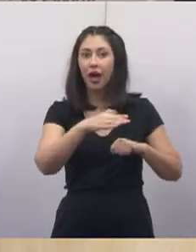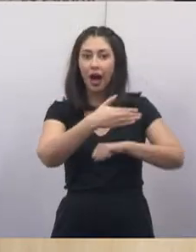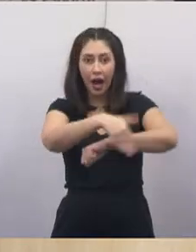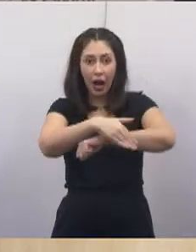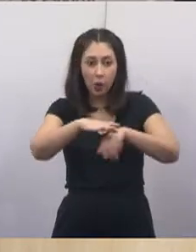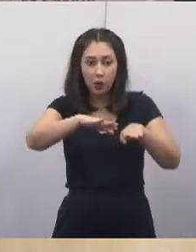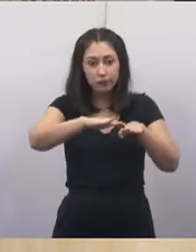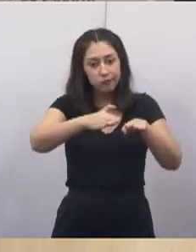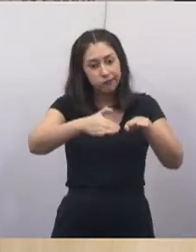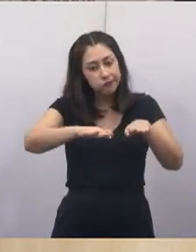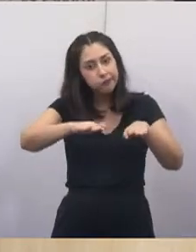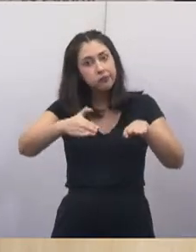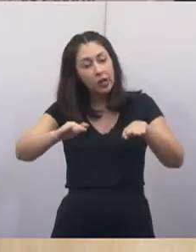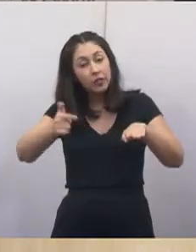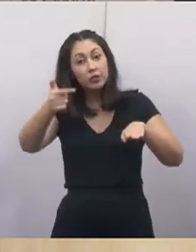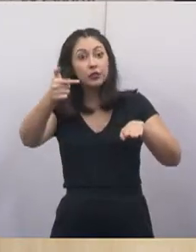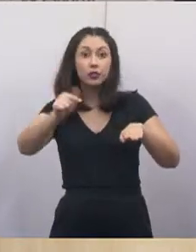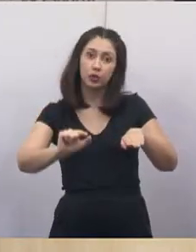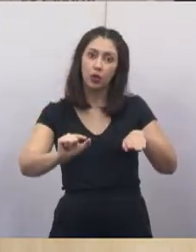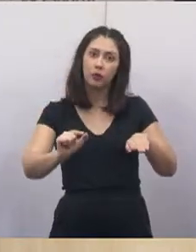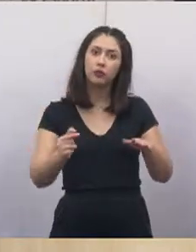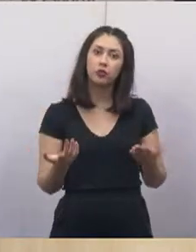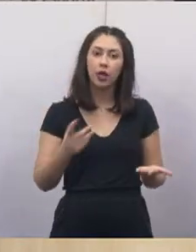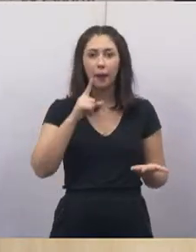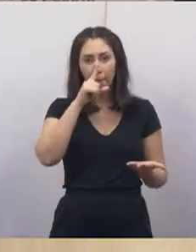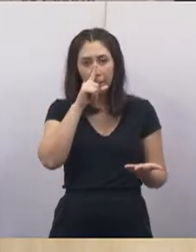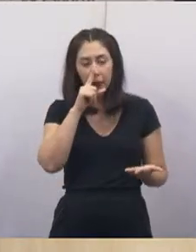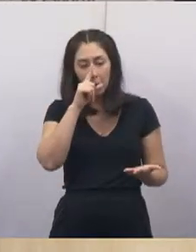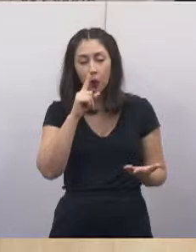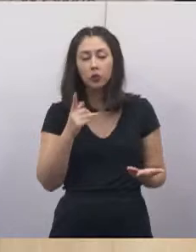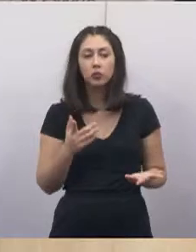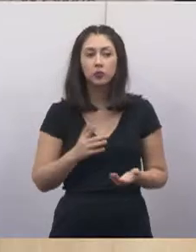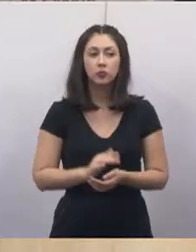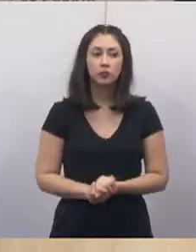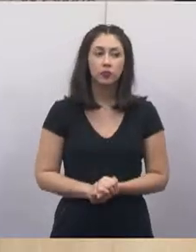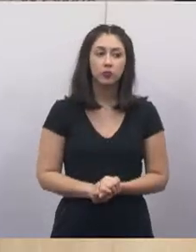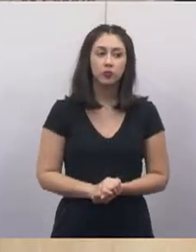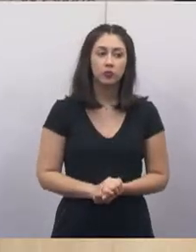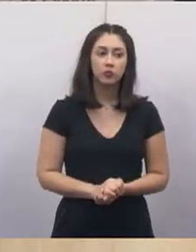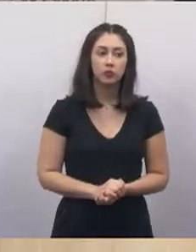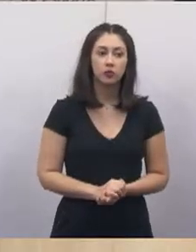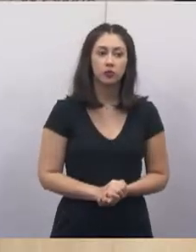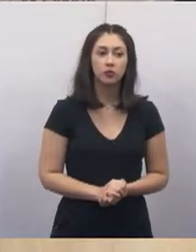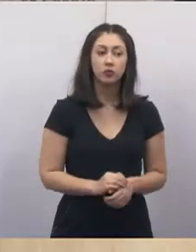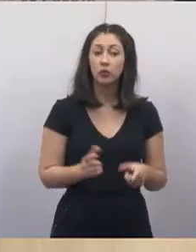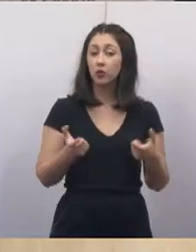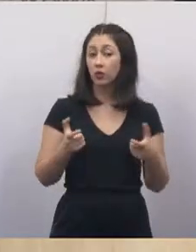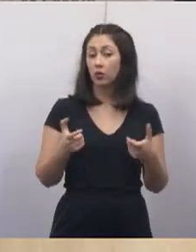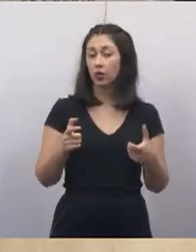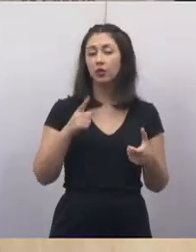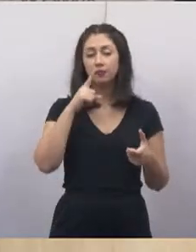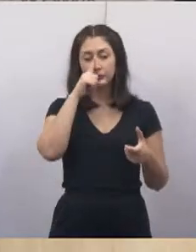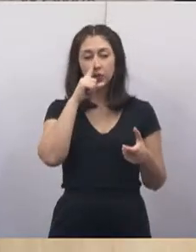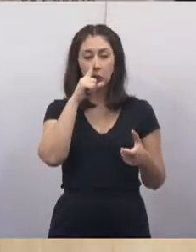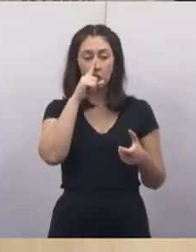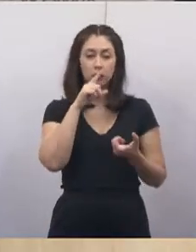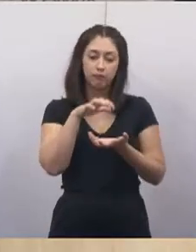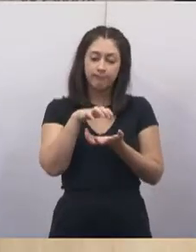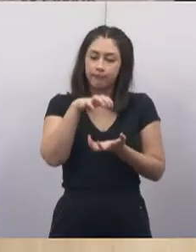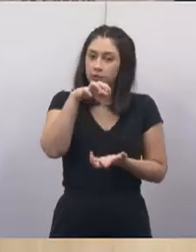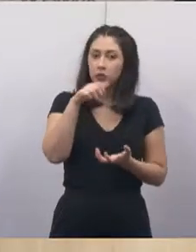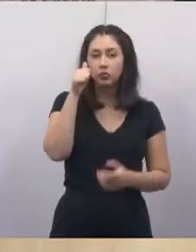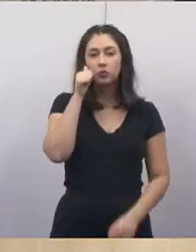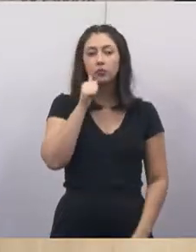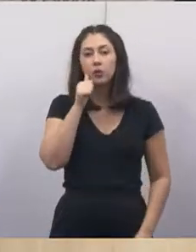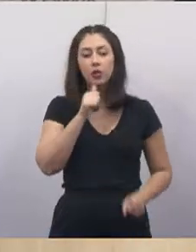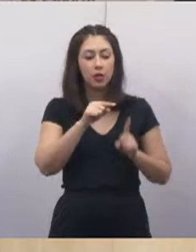acidentes já ocorreram no local, incluindo queda de pedestre. tornando o acesso perigoso para idosos,